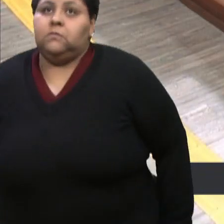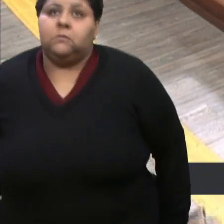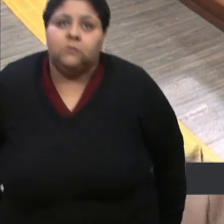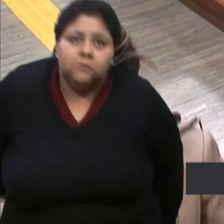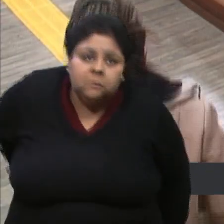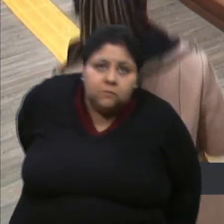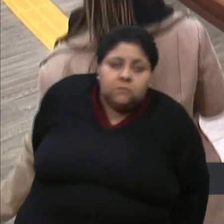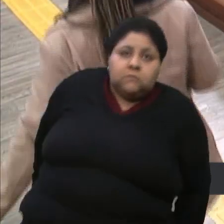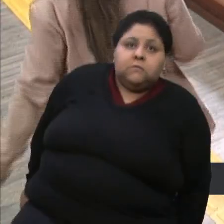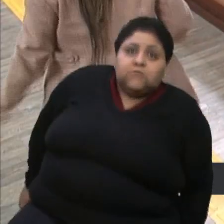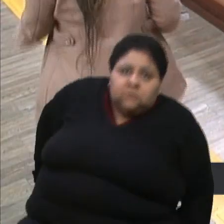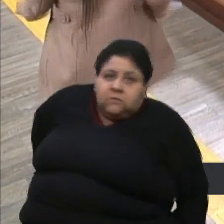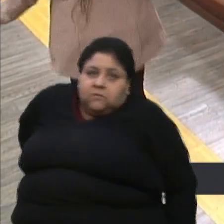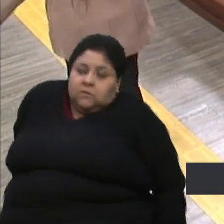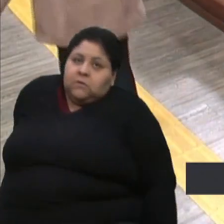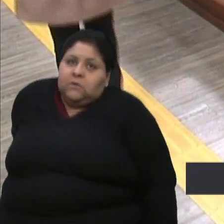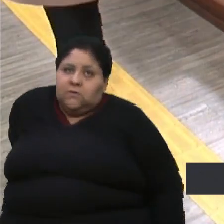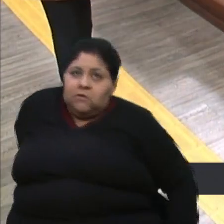Estela Balardim na tribuna.